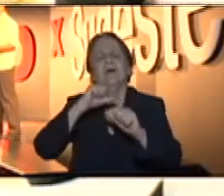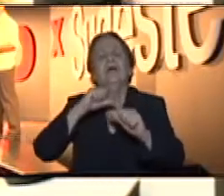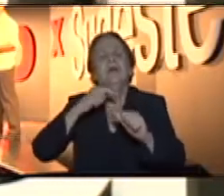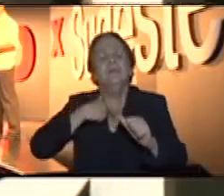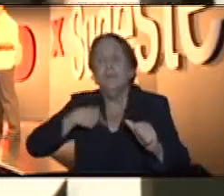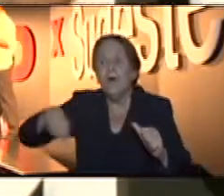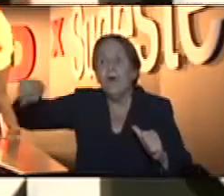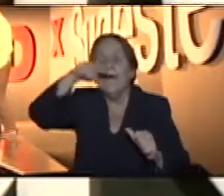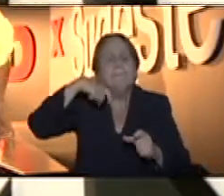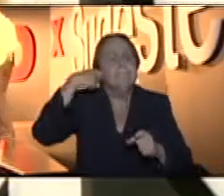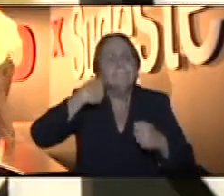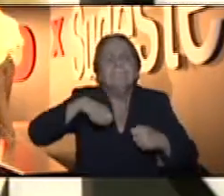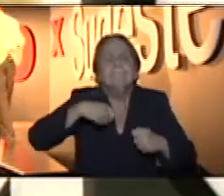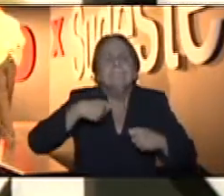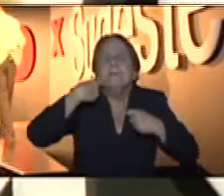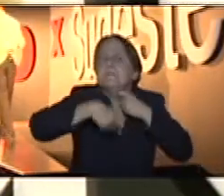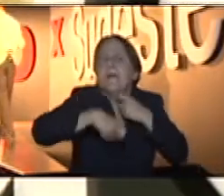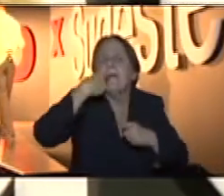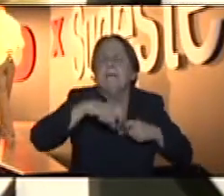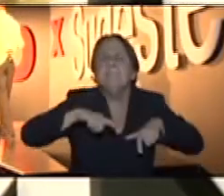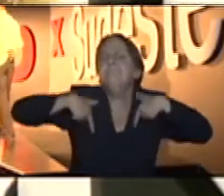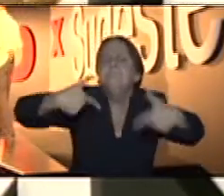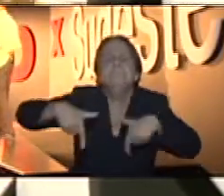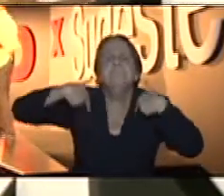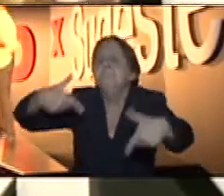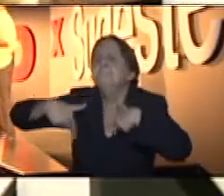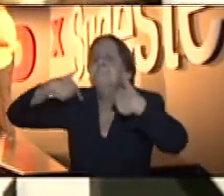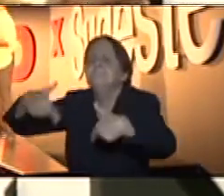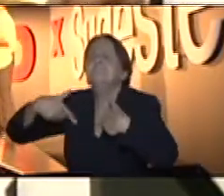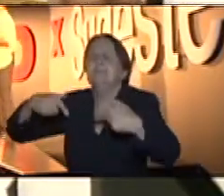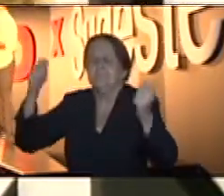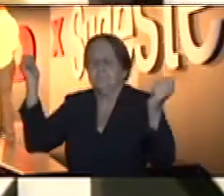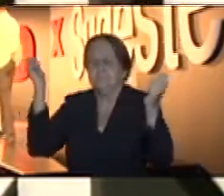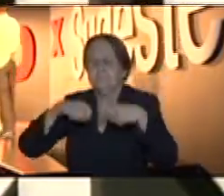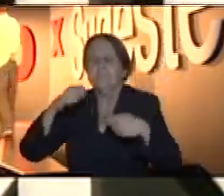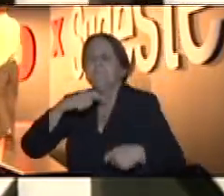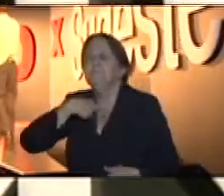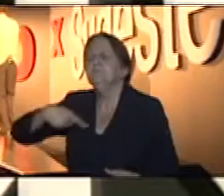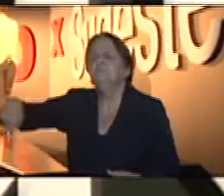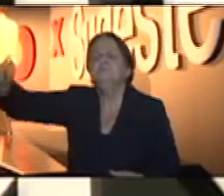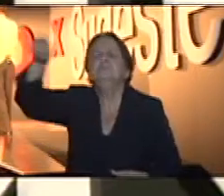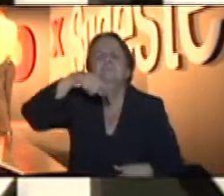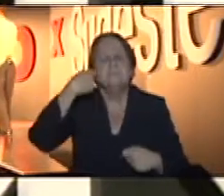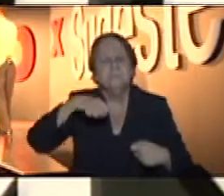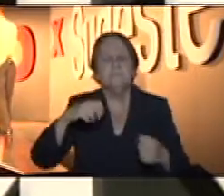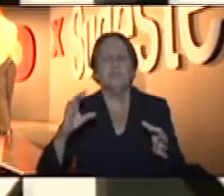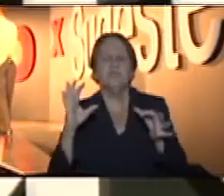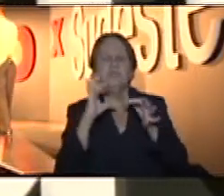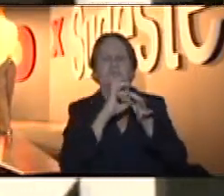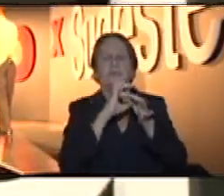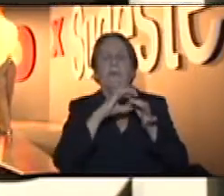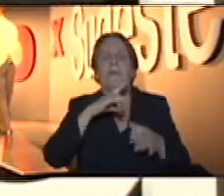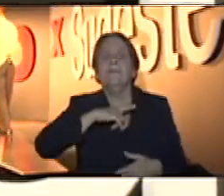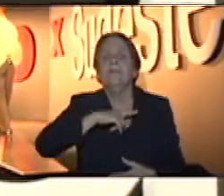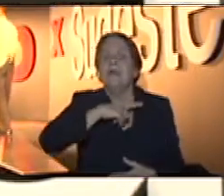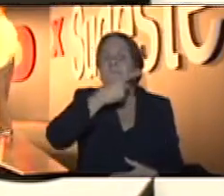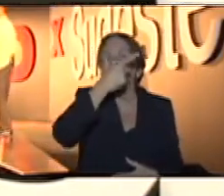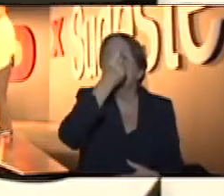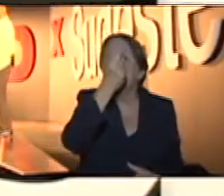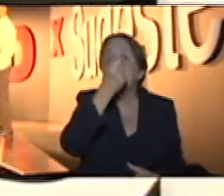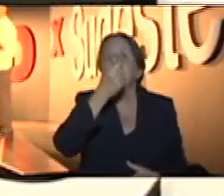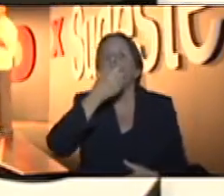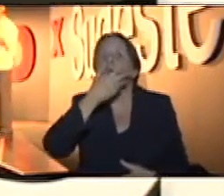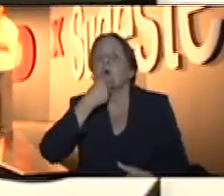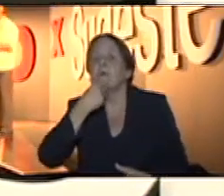guerra vocês querem estar conosco nessa guerra eu creio que sim hoje são 20 homens e mulheres que estão aqui